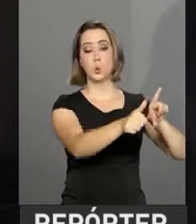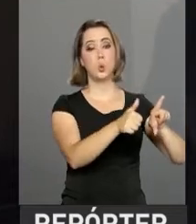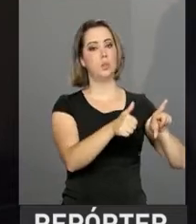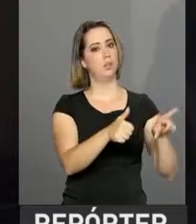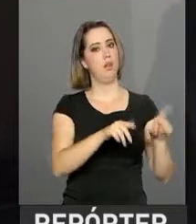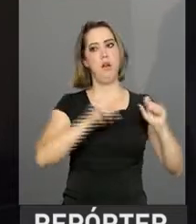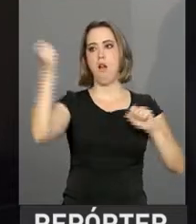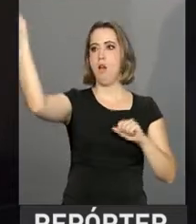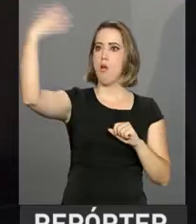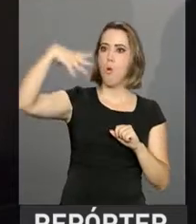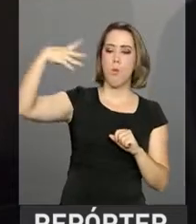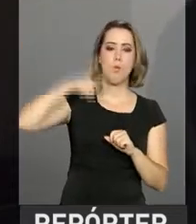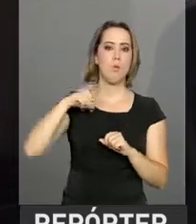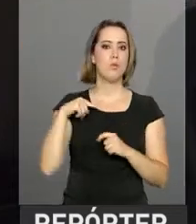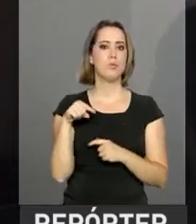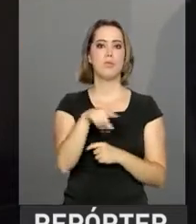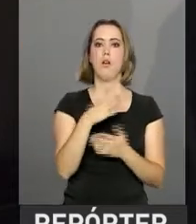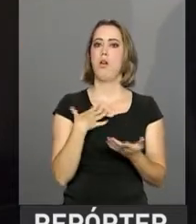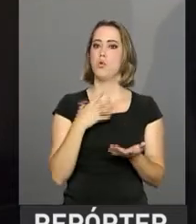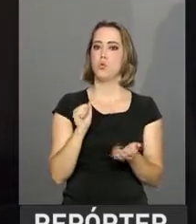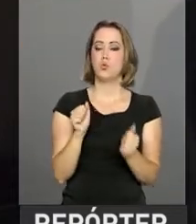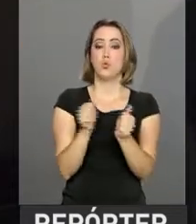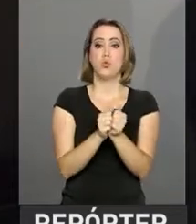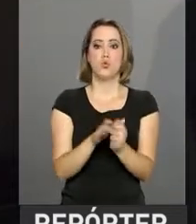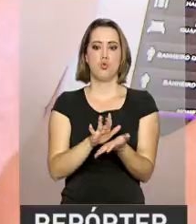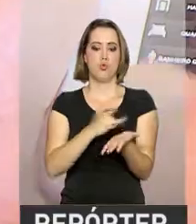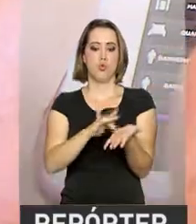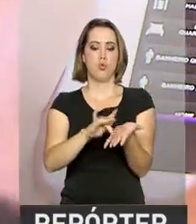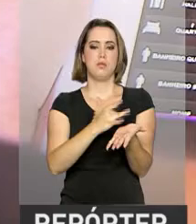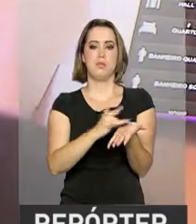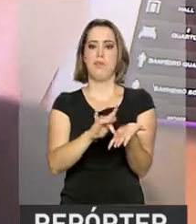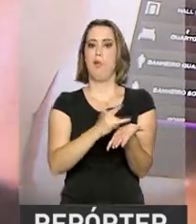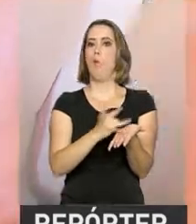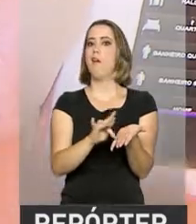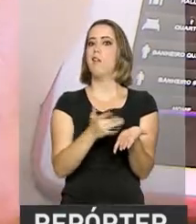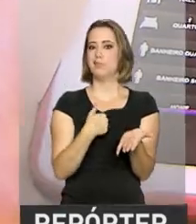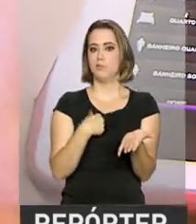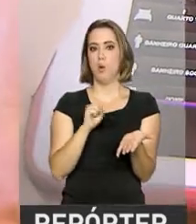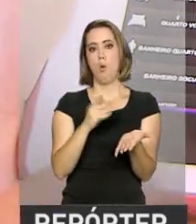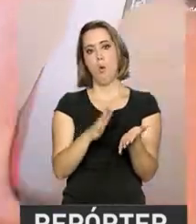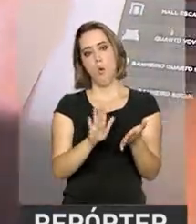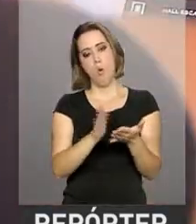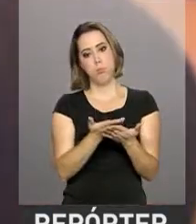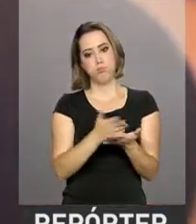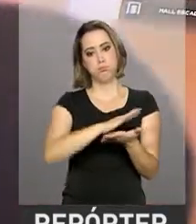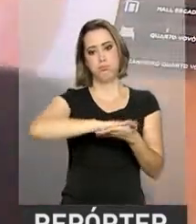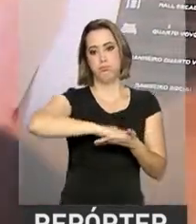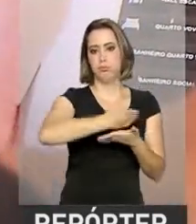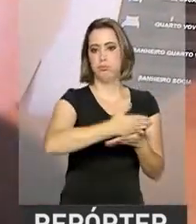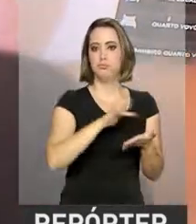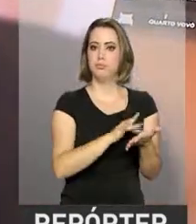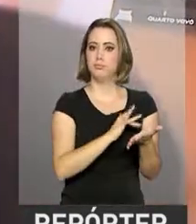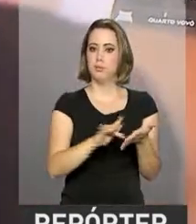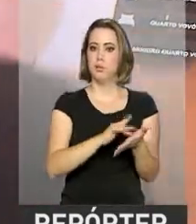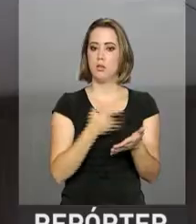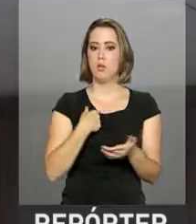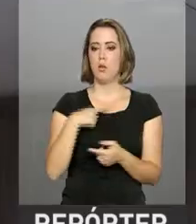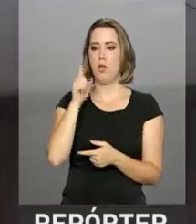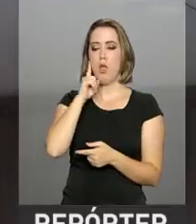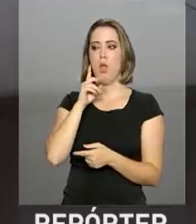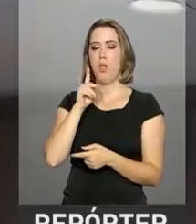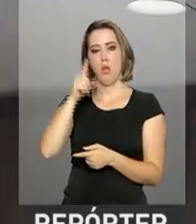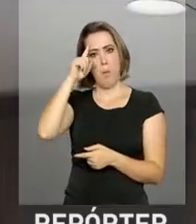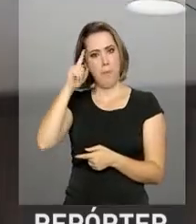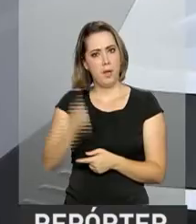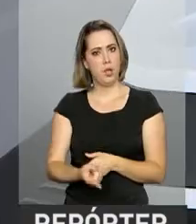esse painel ele tem uma comunicação com o smartphone ou tablet, sem fio. Quando eu mando aqui um comando de ligar luz, esse